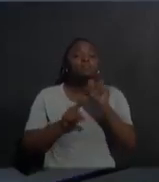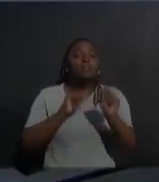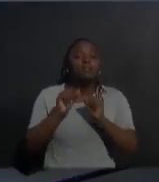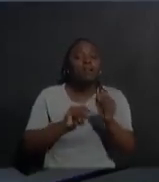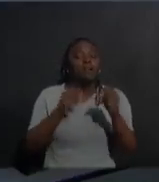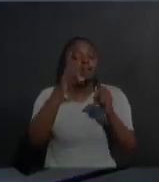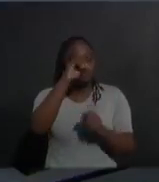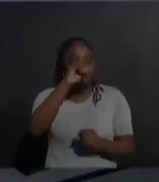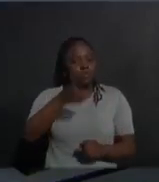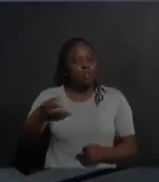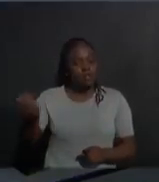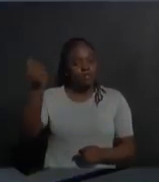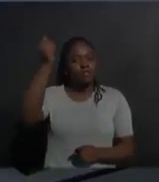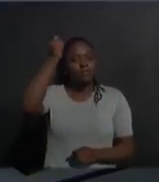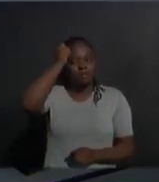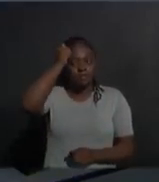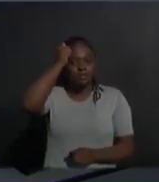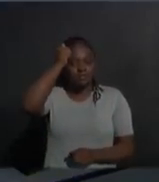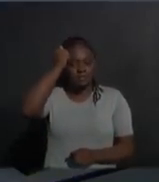Serra Elétrica.